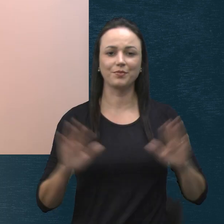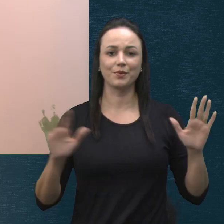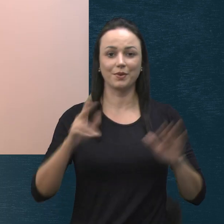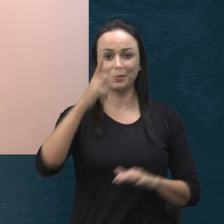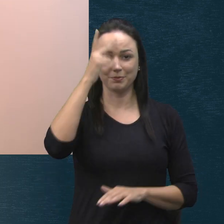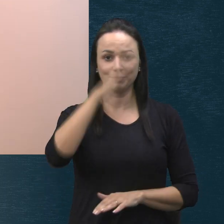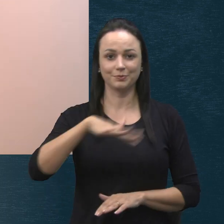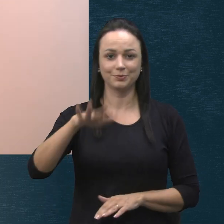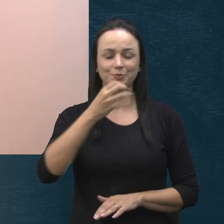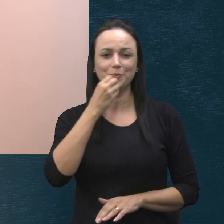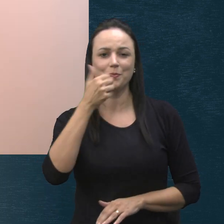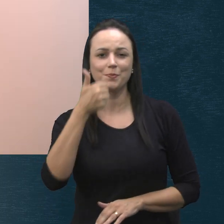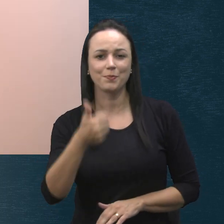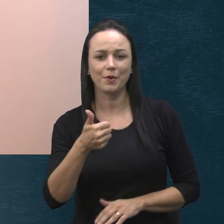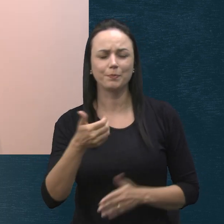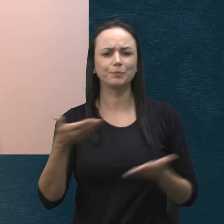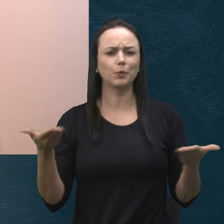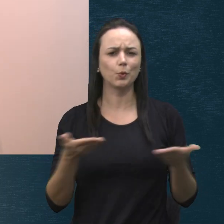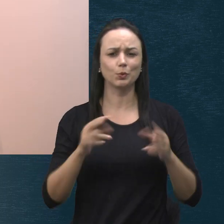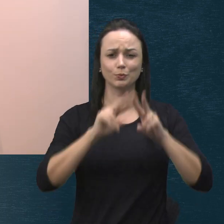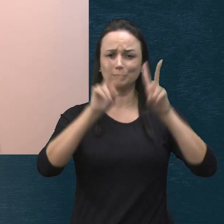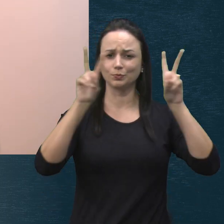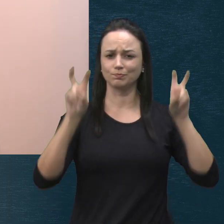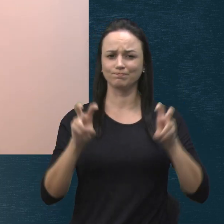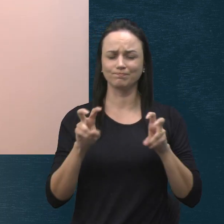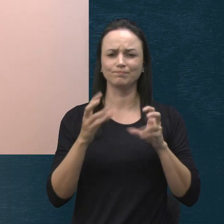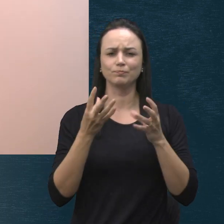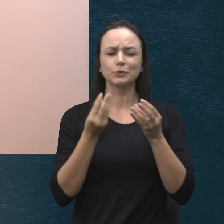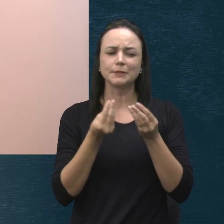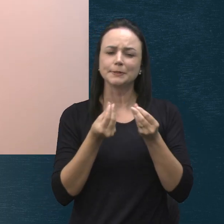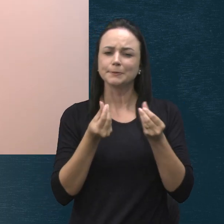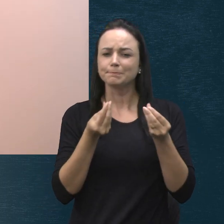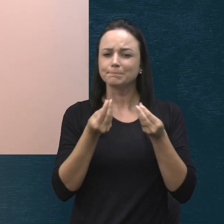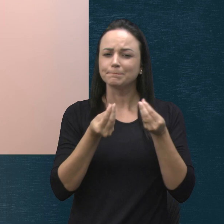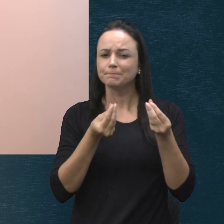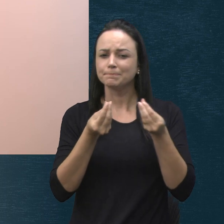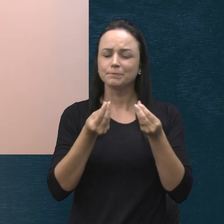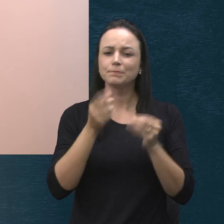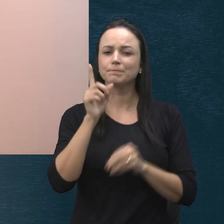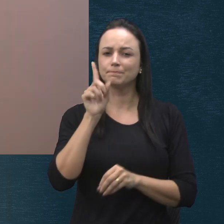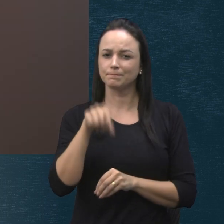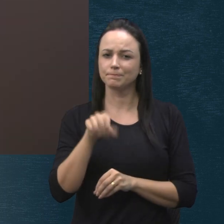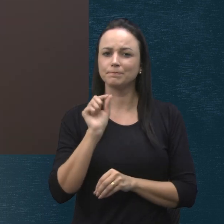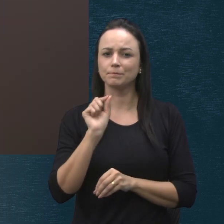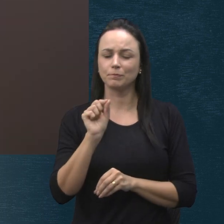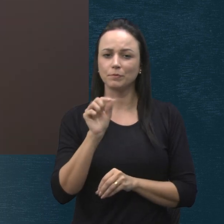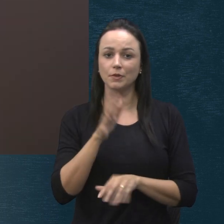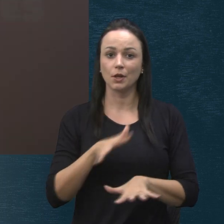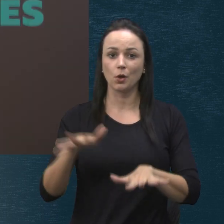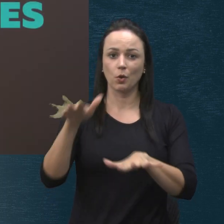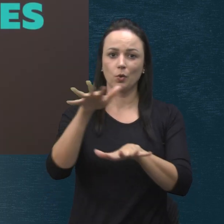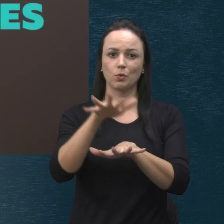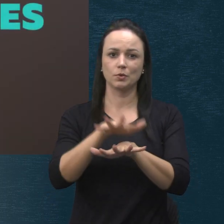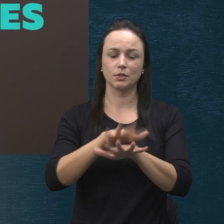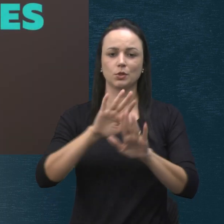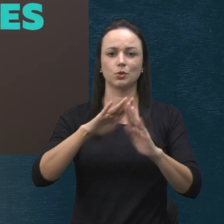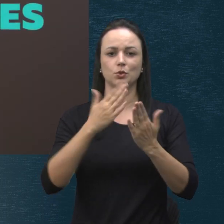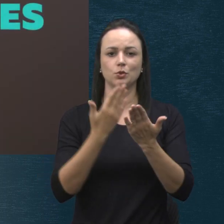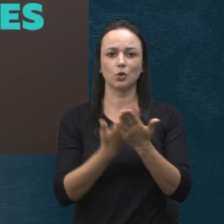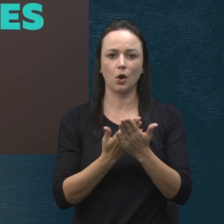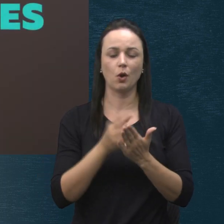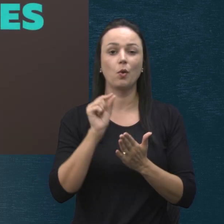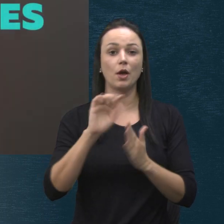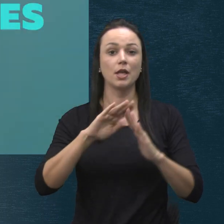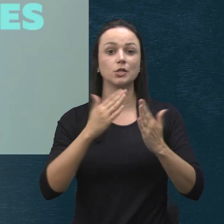Olá, povão, tudo bem? Eu vou abordar hoje um assunto bem delicado mesmo, que é o assunto da inclusão escolar nas